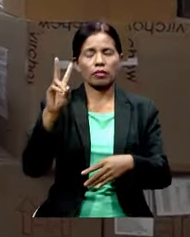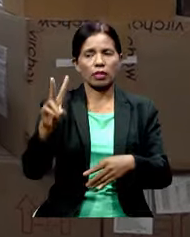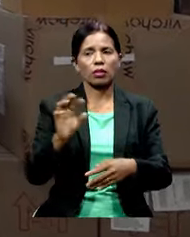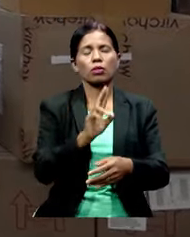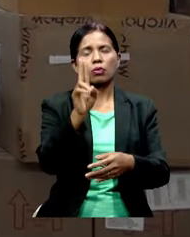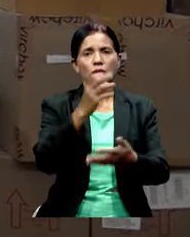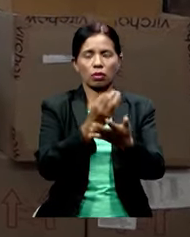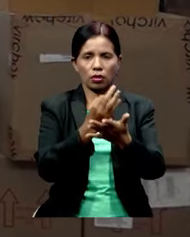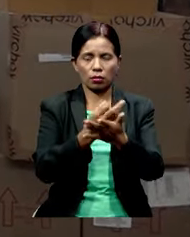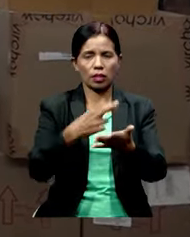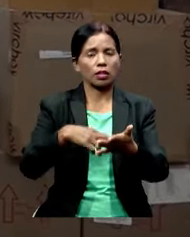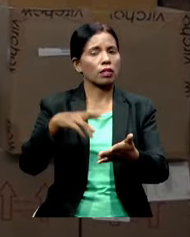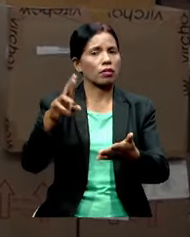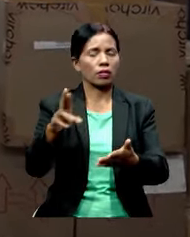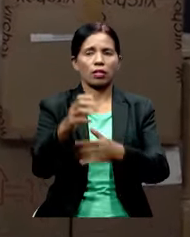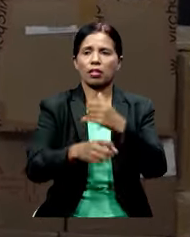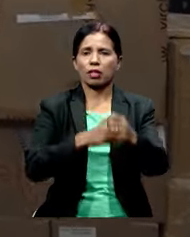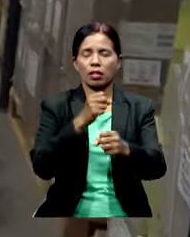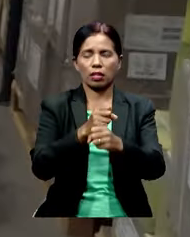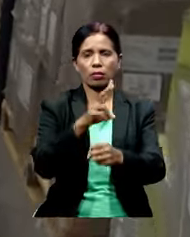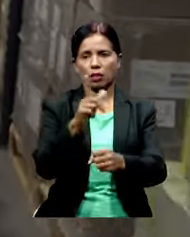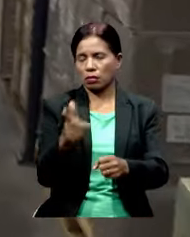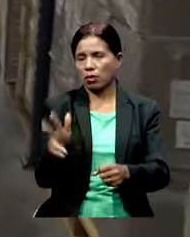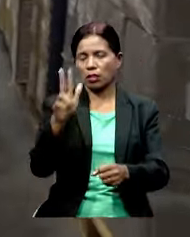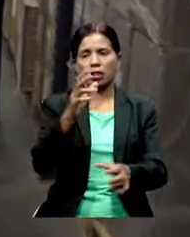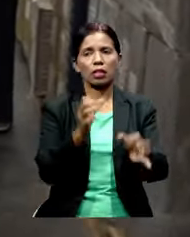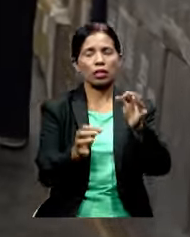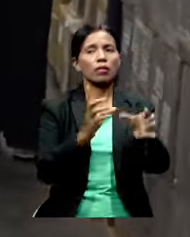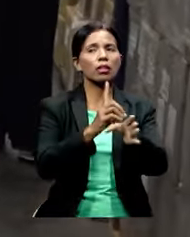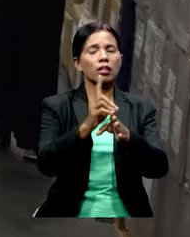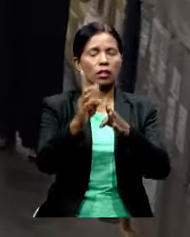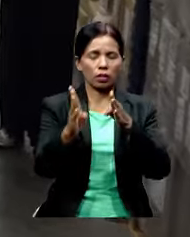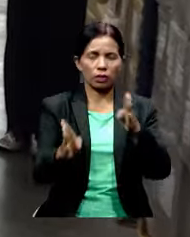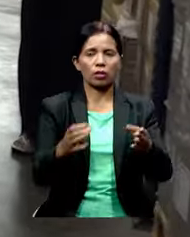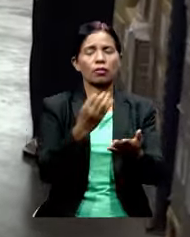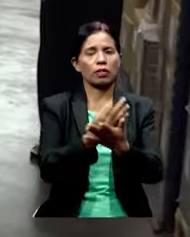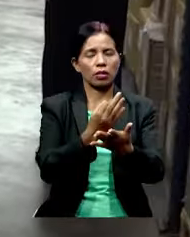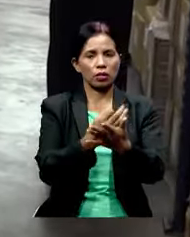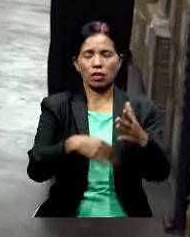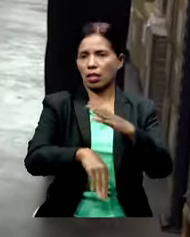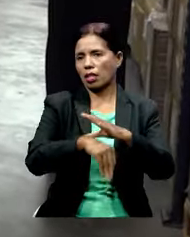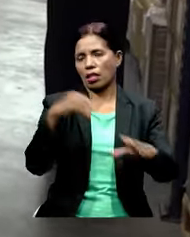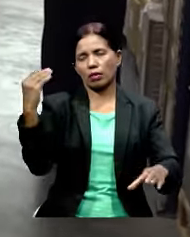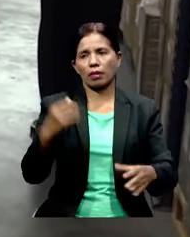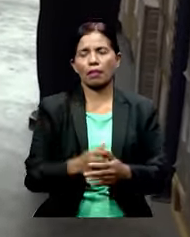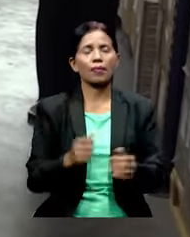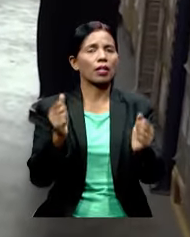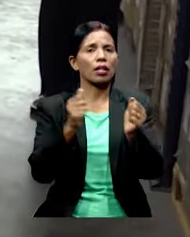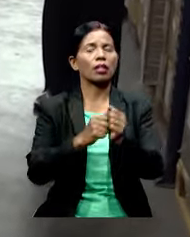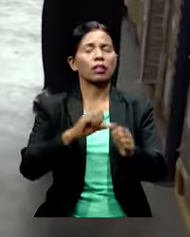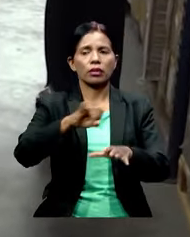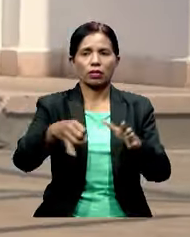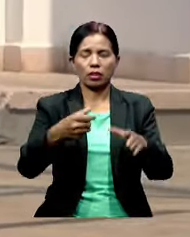orsamentu retificativu tine rimu rua ruanulu resintolu, maschi directora finanțas ezonerada ona. O asunto ne,